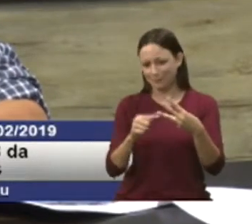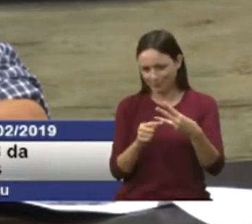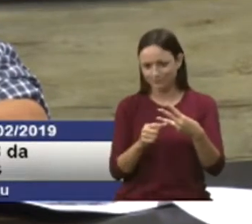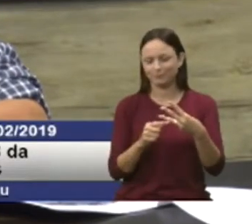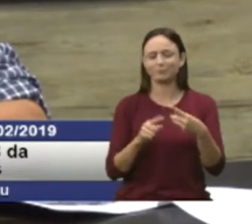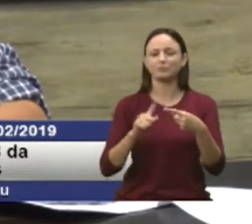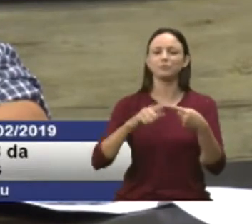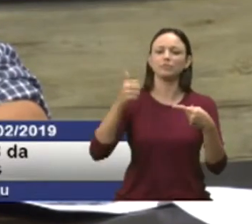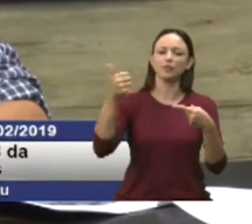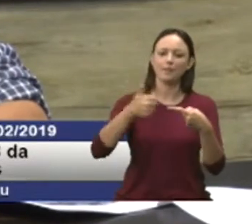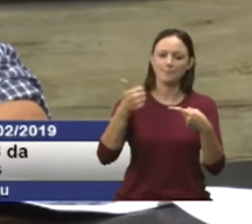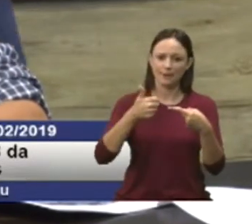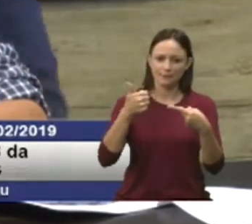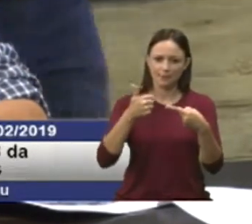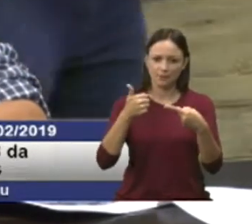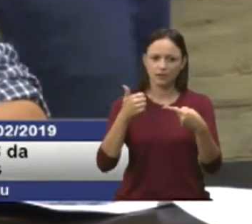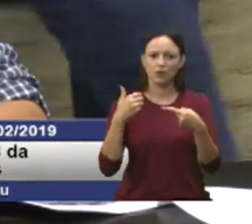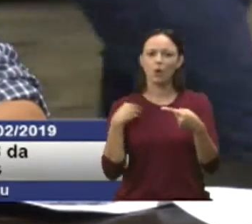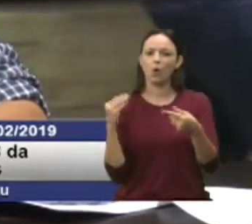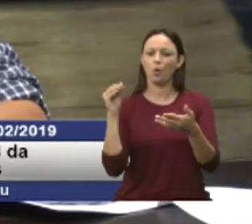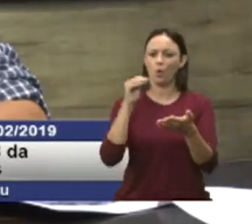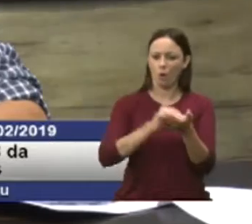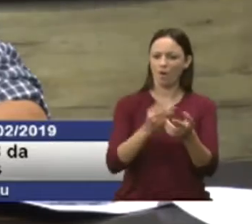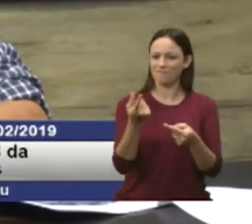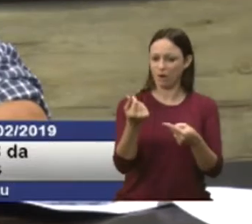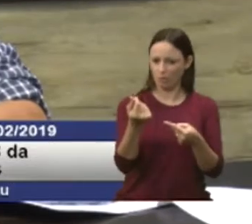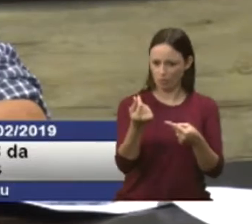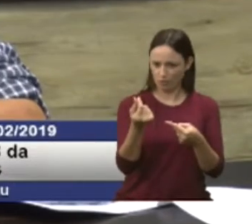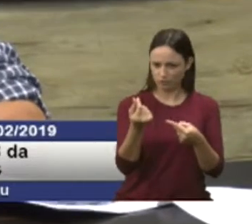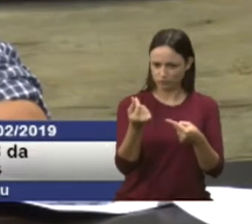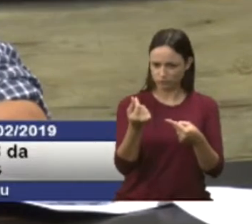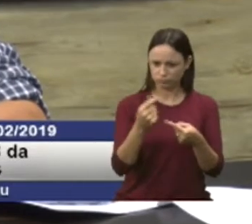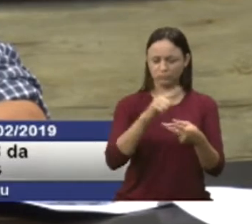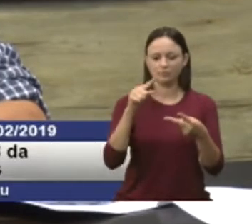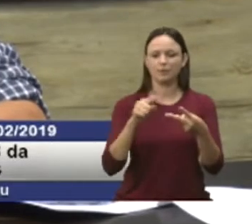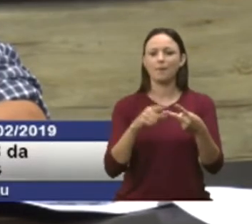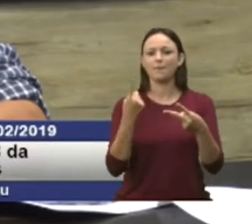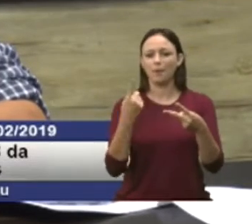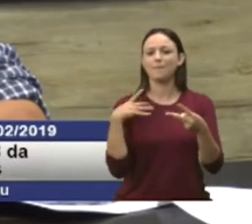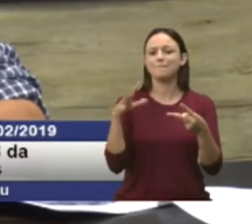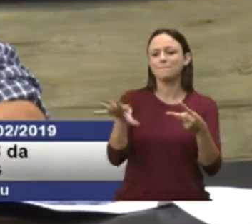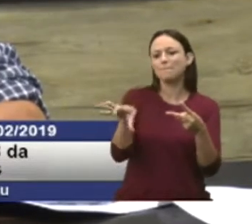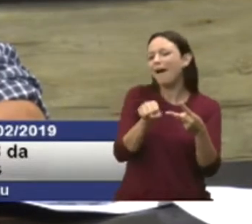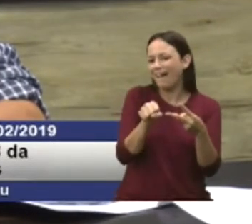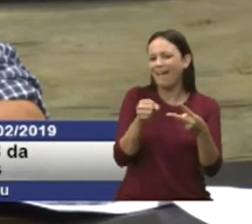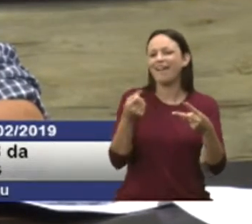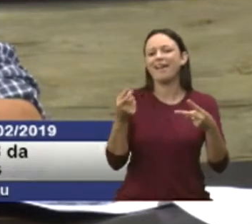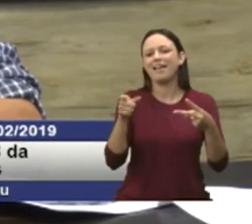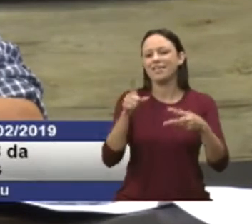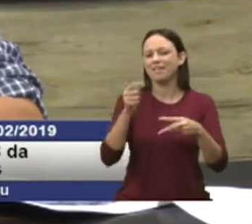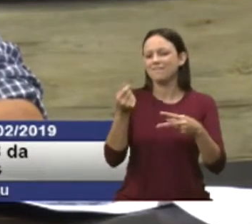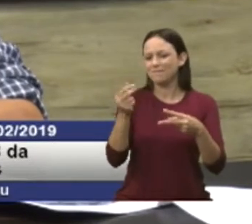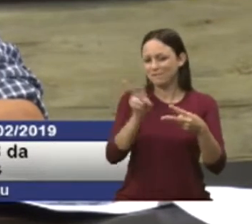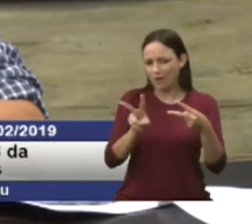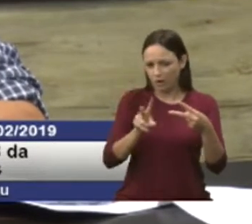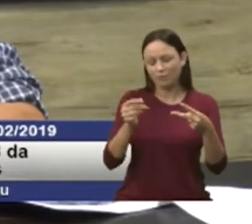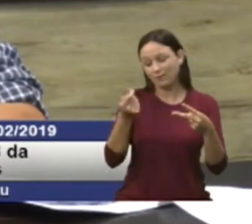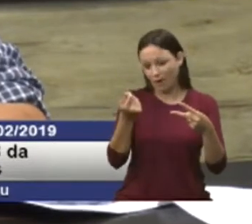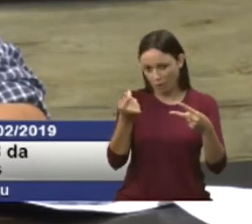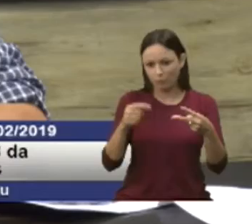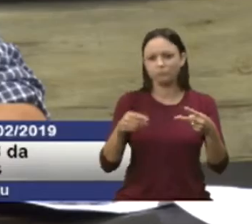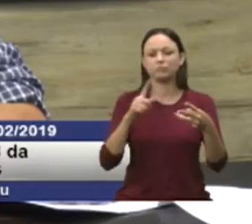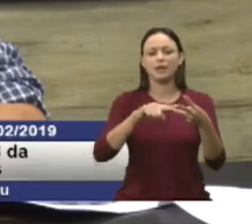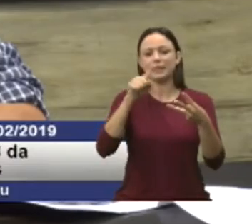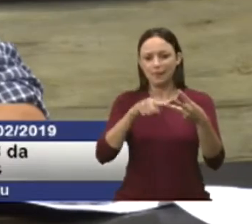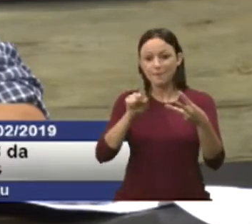Primeiro, empenhamos o valor que está orçado, depois liquidamos esse valor que está empenhado e depois pagamos